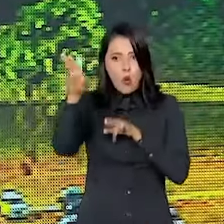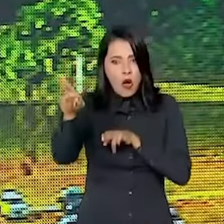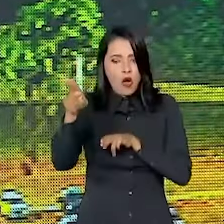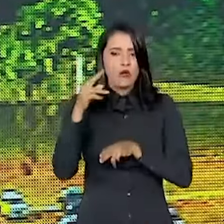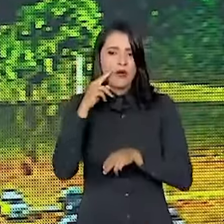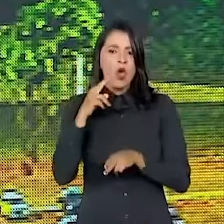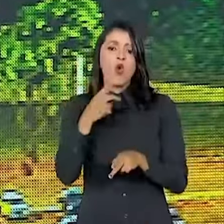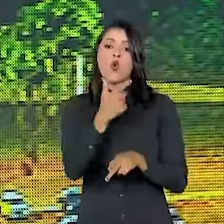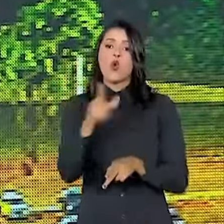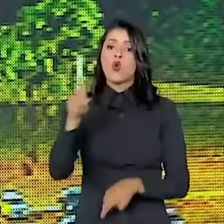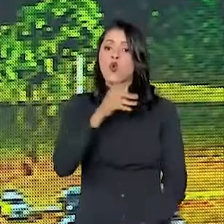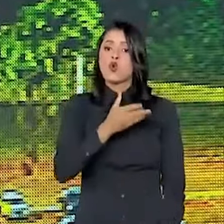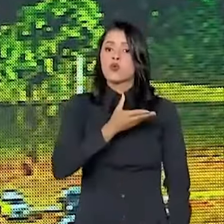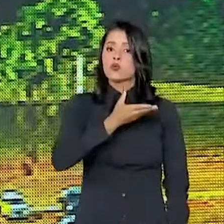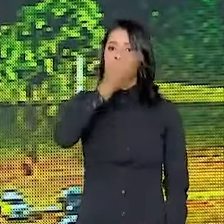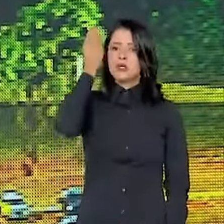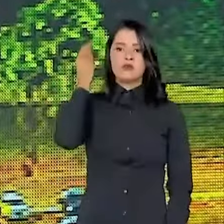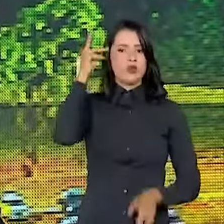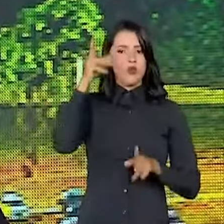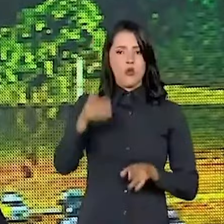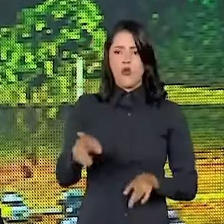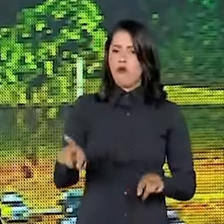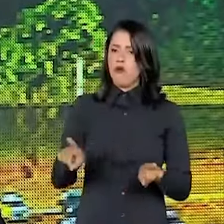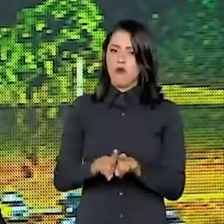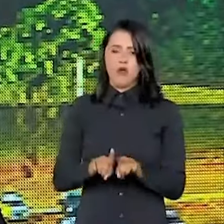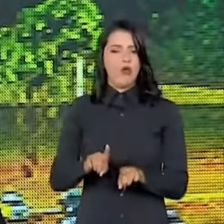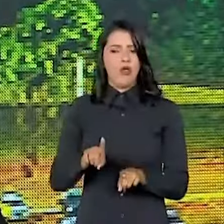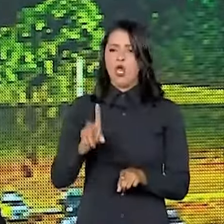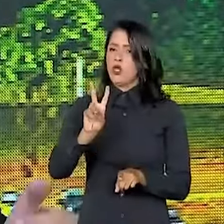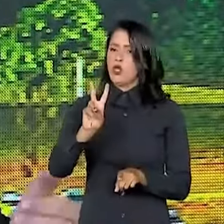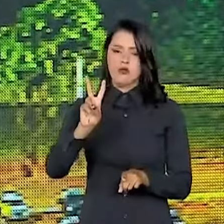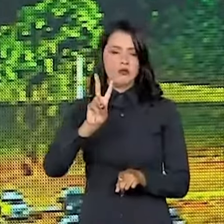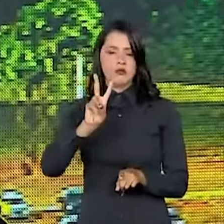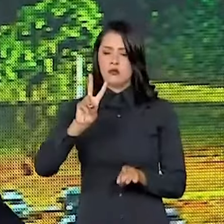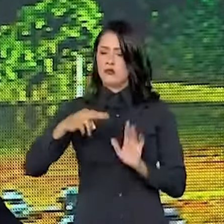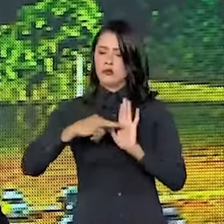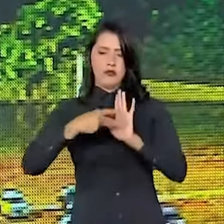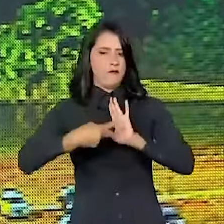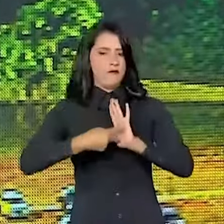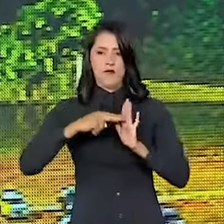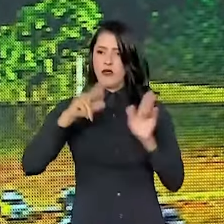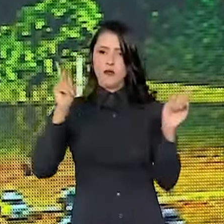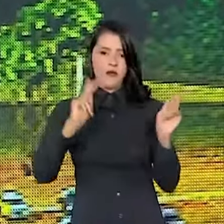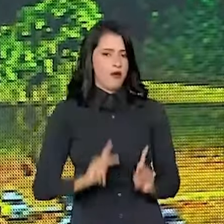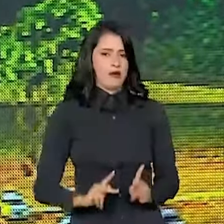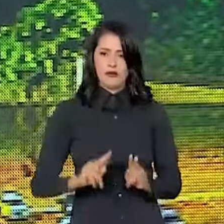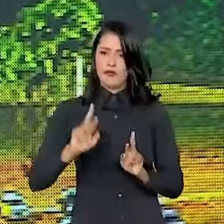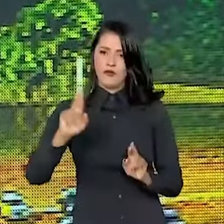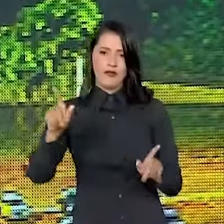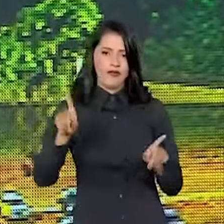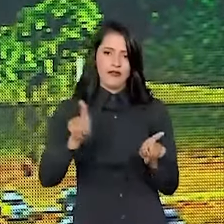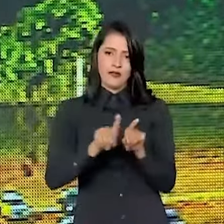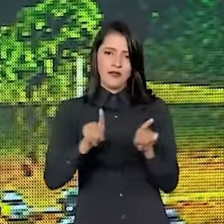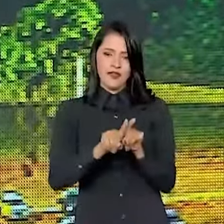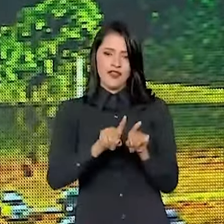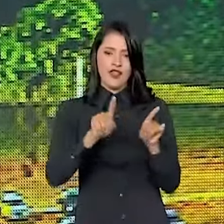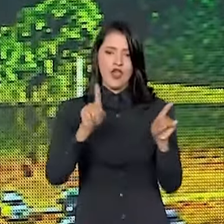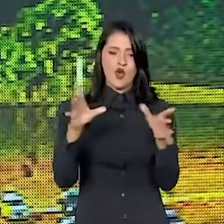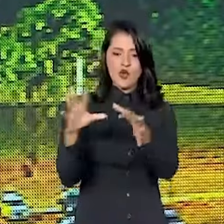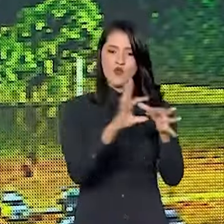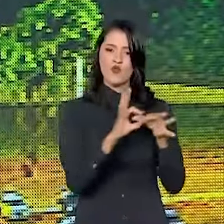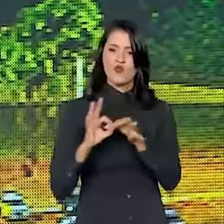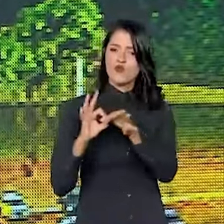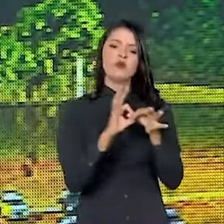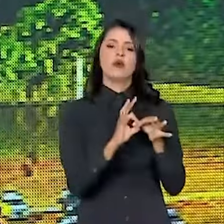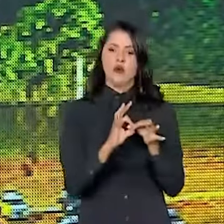Esquecimento também, da mesma maneira, não significa nem paz, nem união, pois ignorar